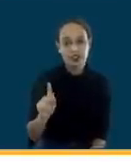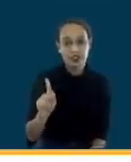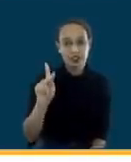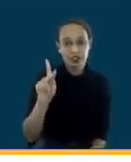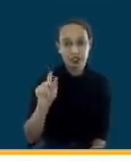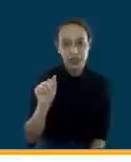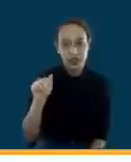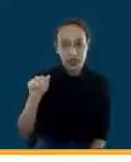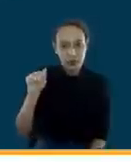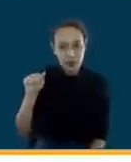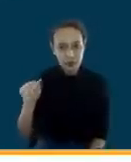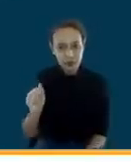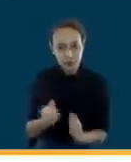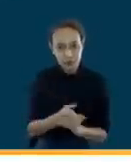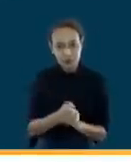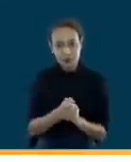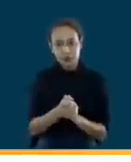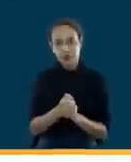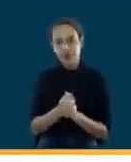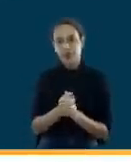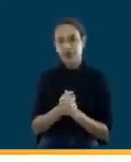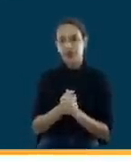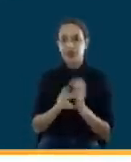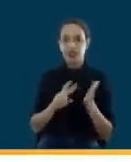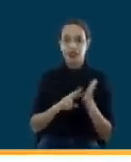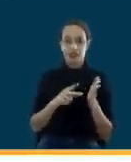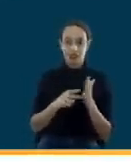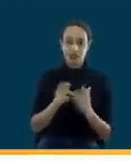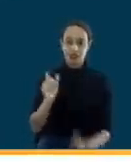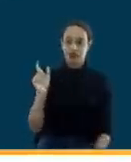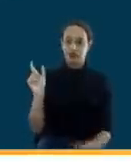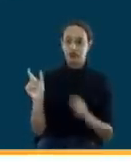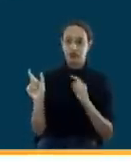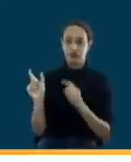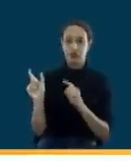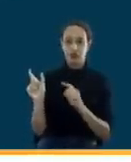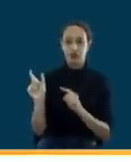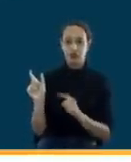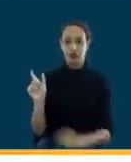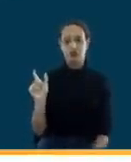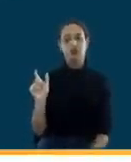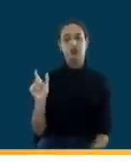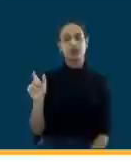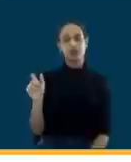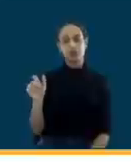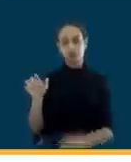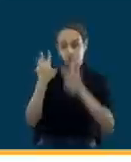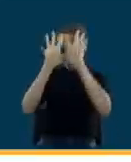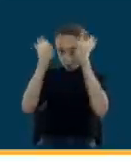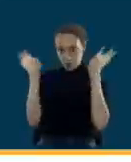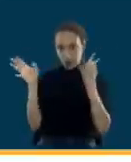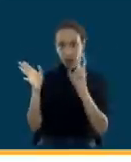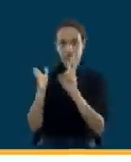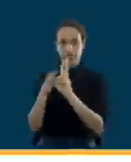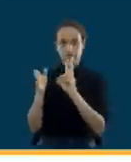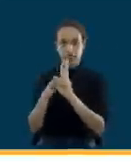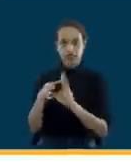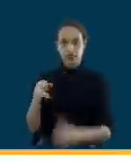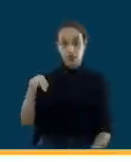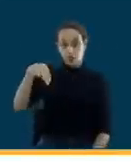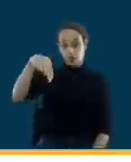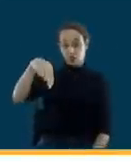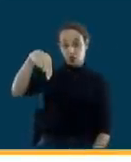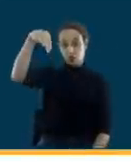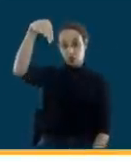da palavra cola, que é dos indígenas ali de La Puna, no norte da Argentina hoje, né?